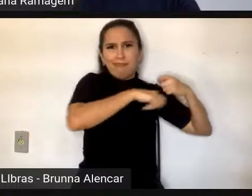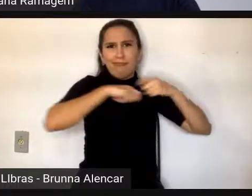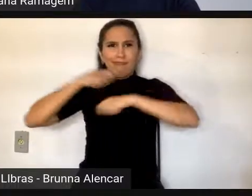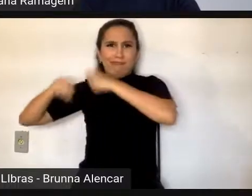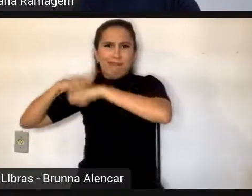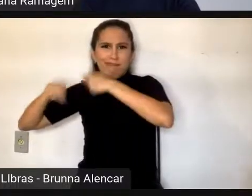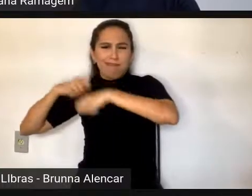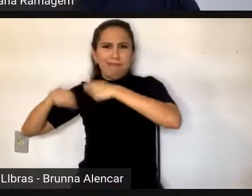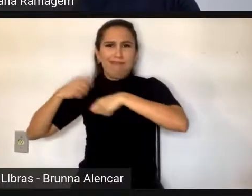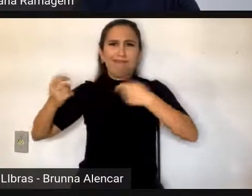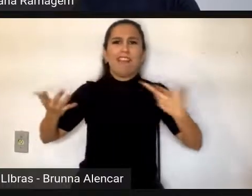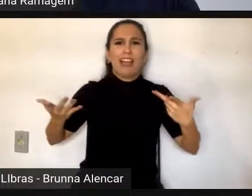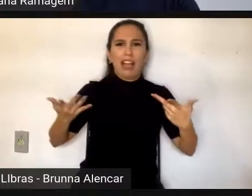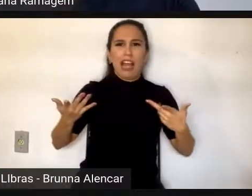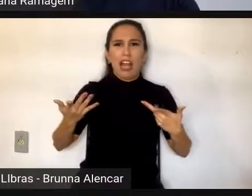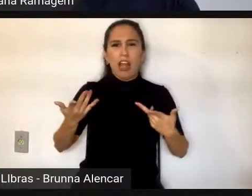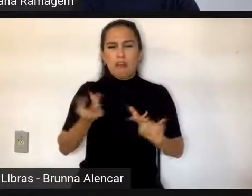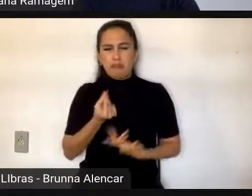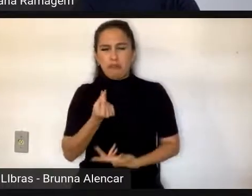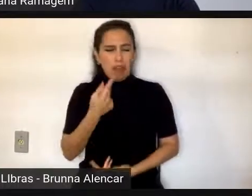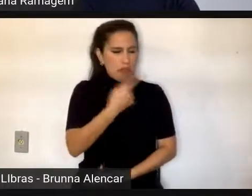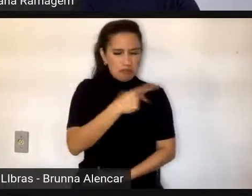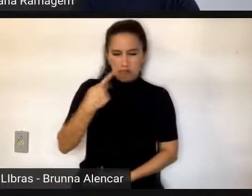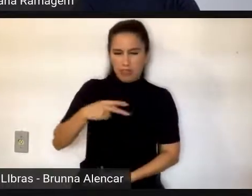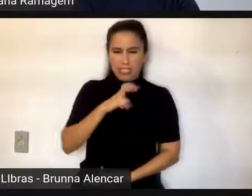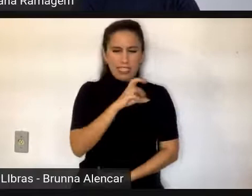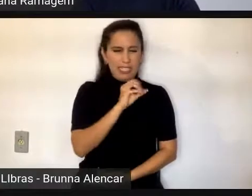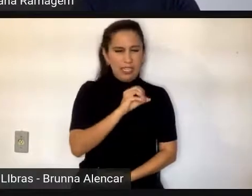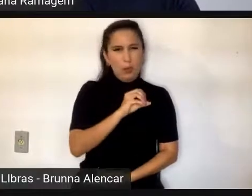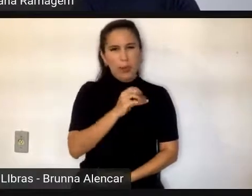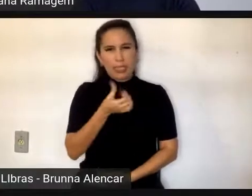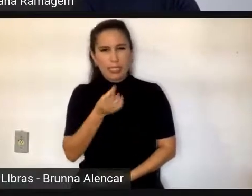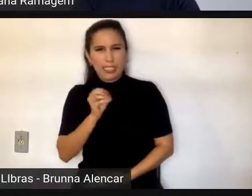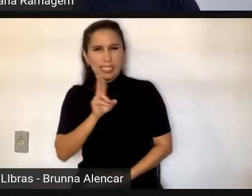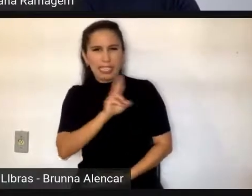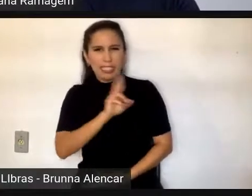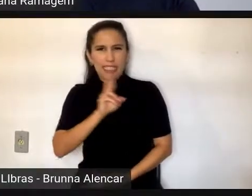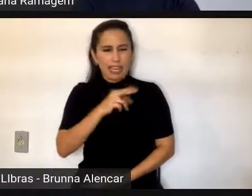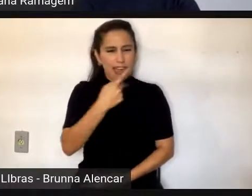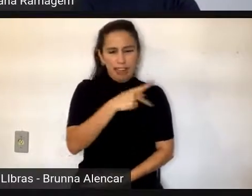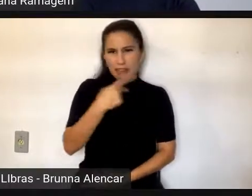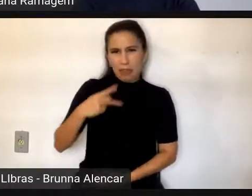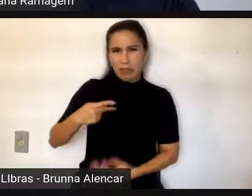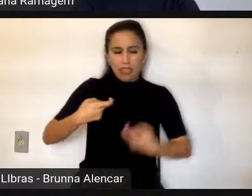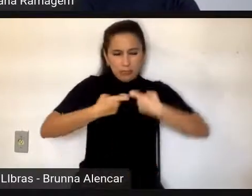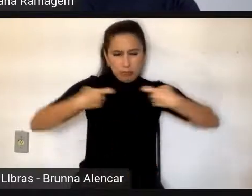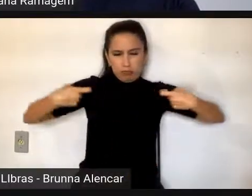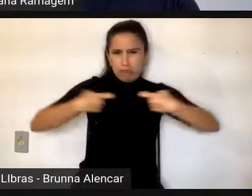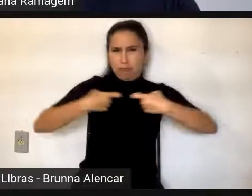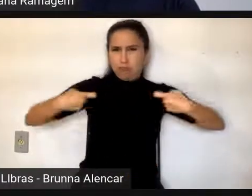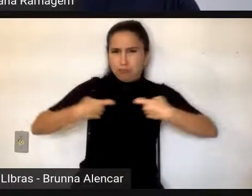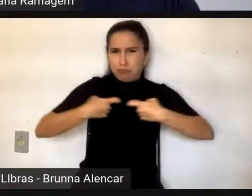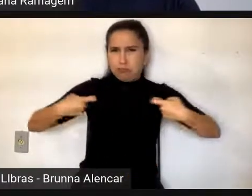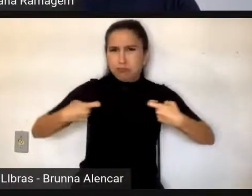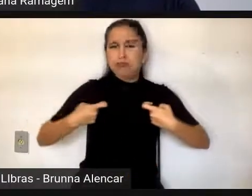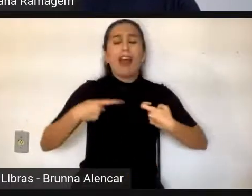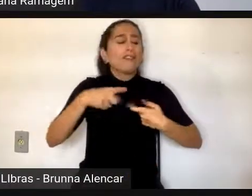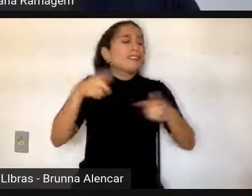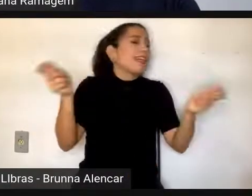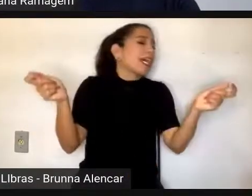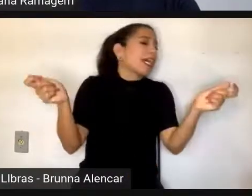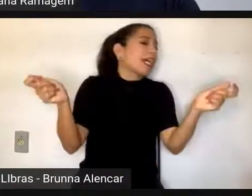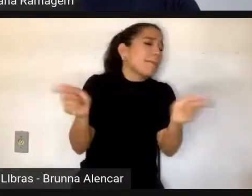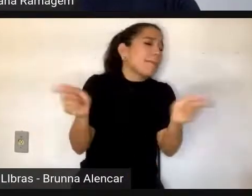de 50 a 60 reais, você adquire elásticos extensores e pode simular vários equipamentos que